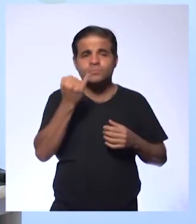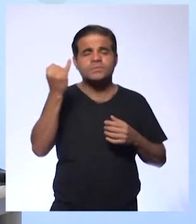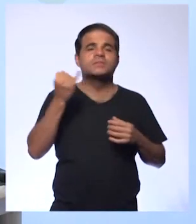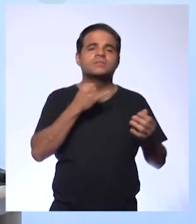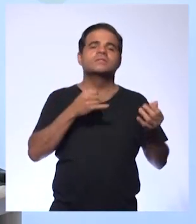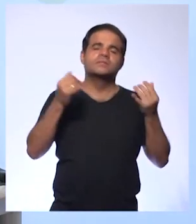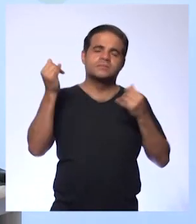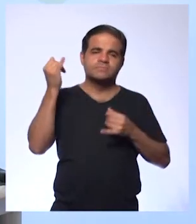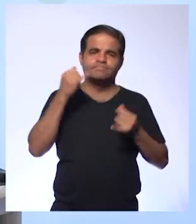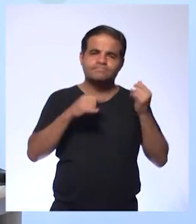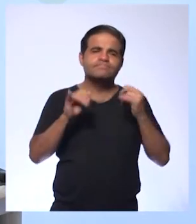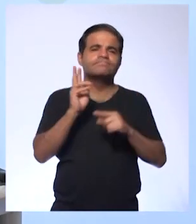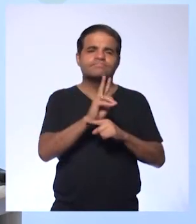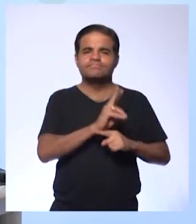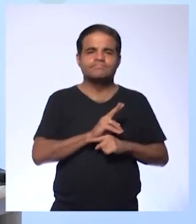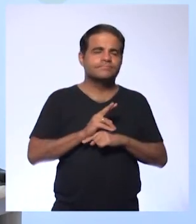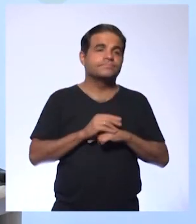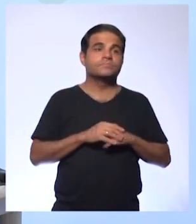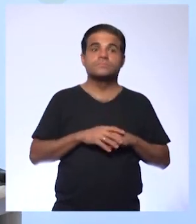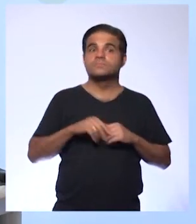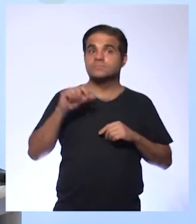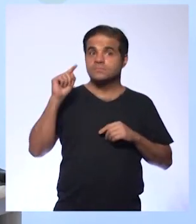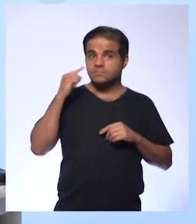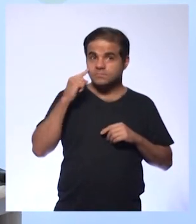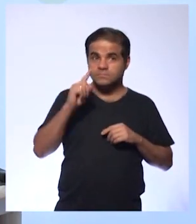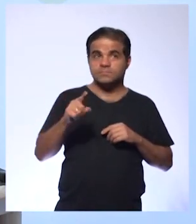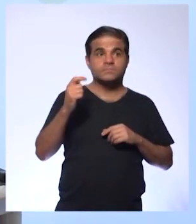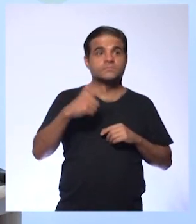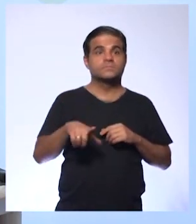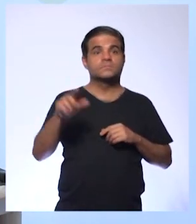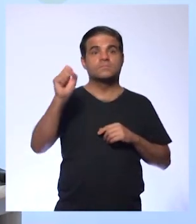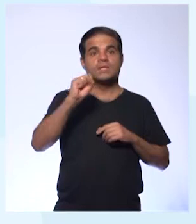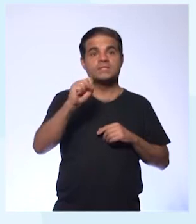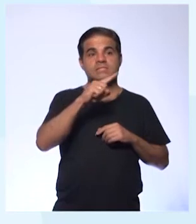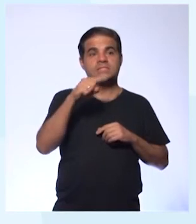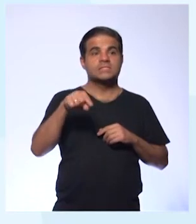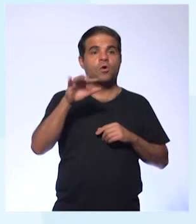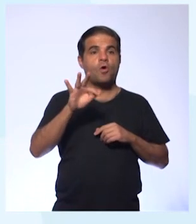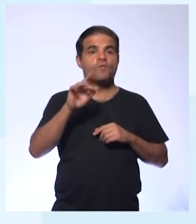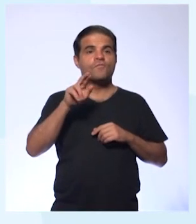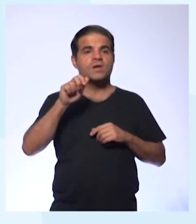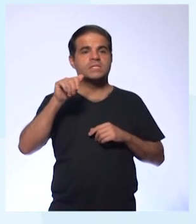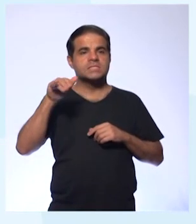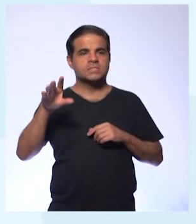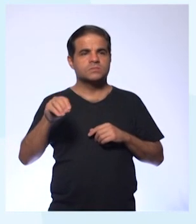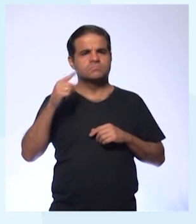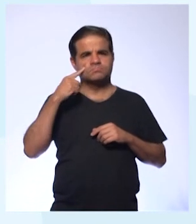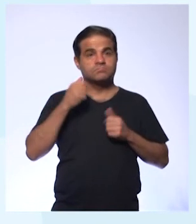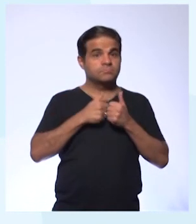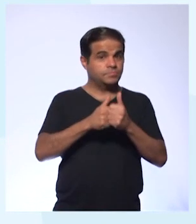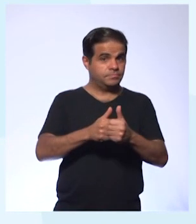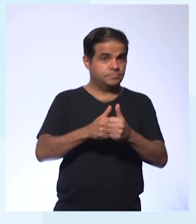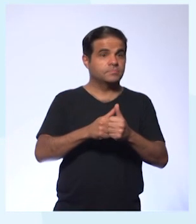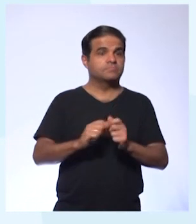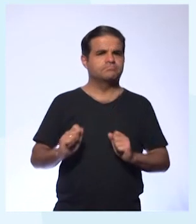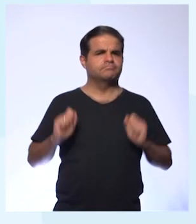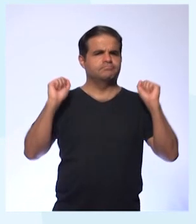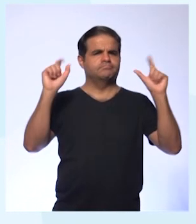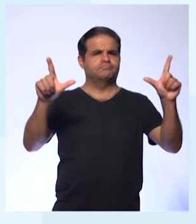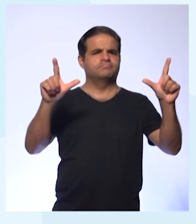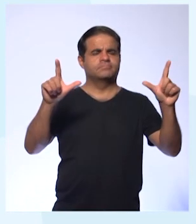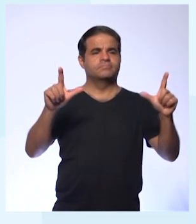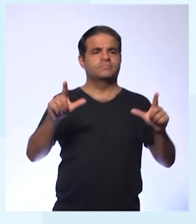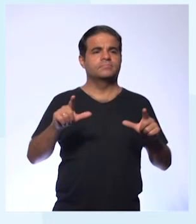tela, vai ter aí um dos maiores tremores que nós tivemos no mundo, que é o de São Francisco. Né? Acompanhe essa imagem da época. Né?